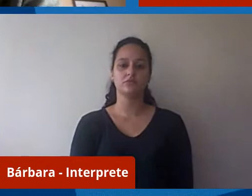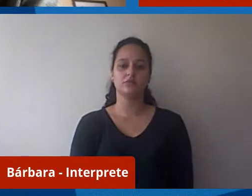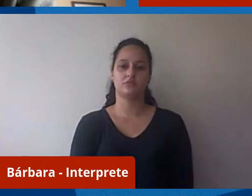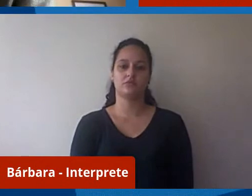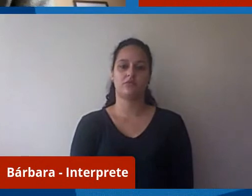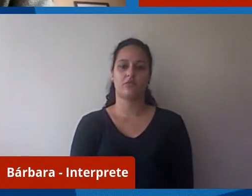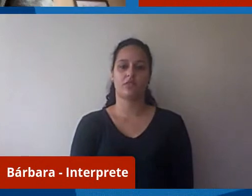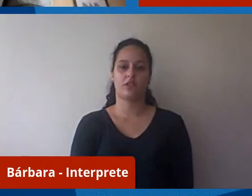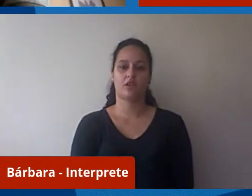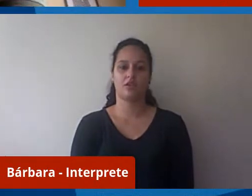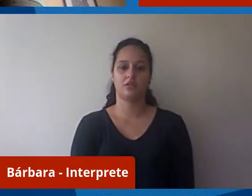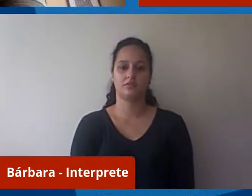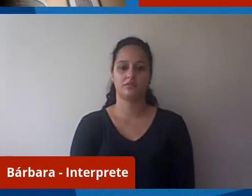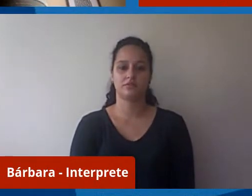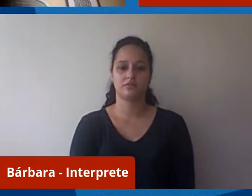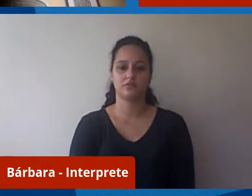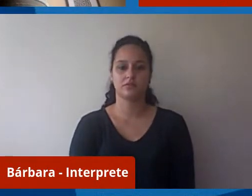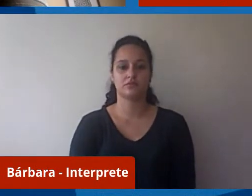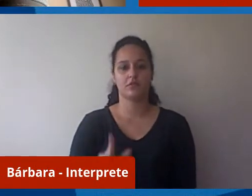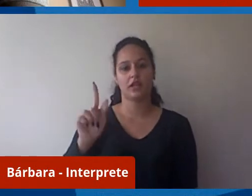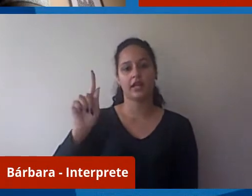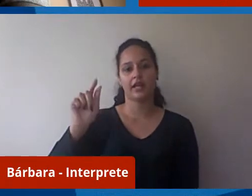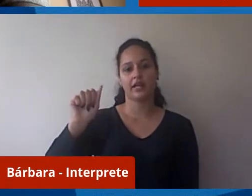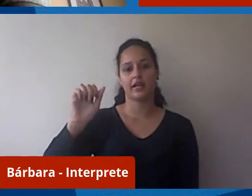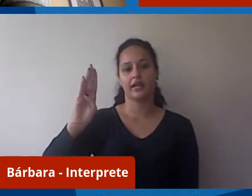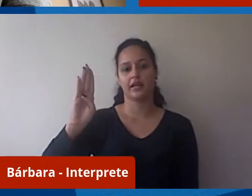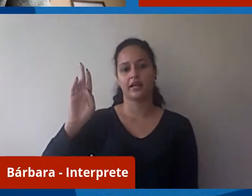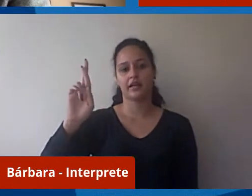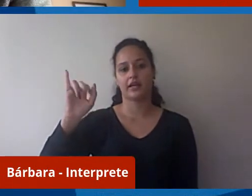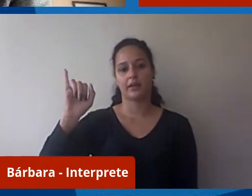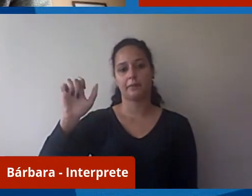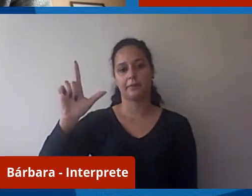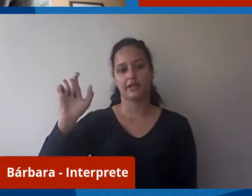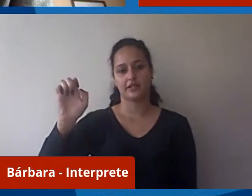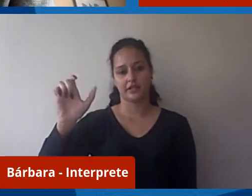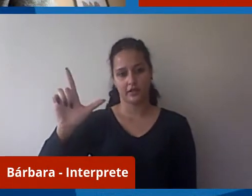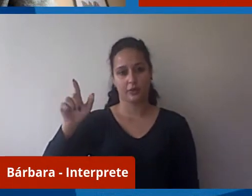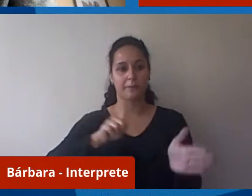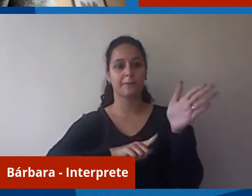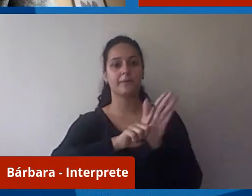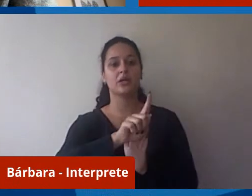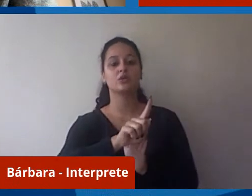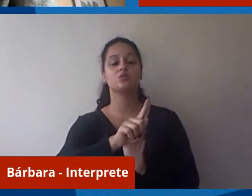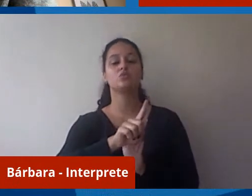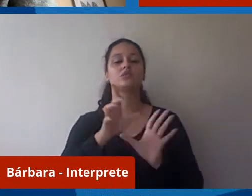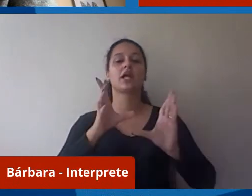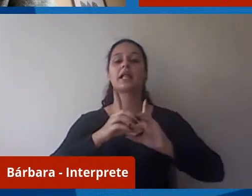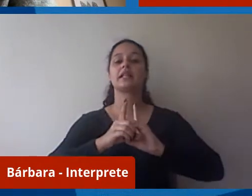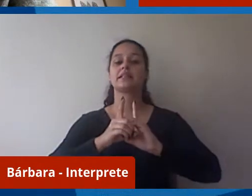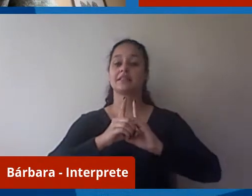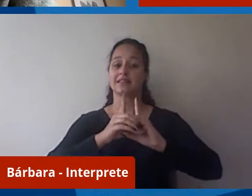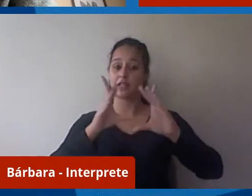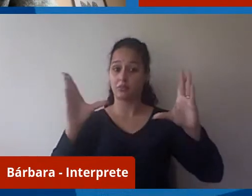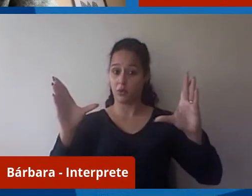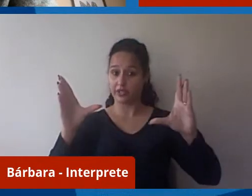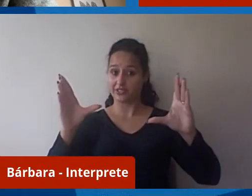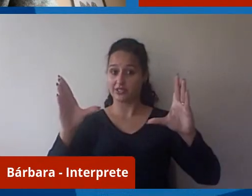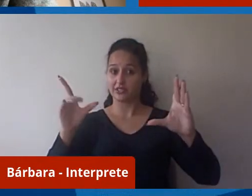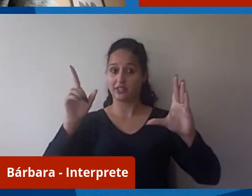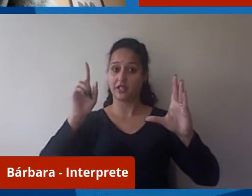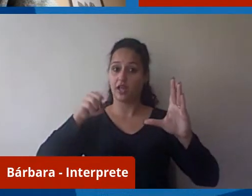Certo. Gabriel Santana, ele pergunta, a democracia está no discurso da direita. Apesar